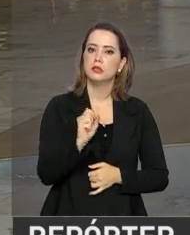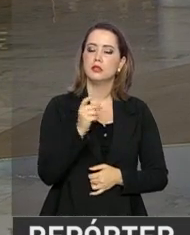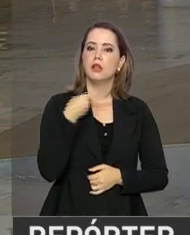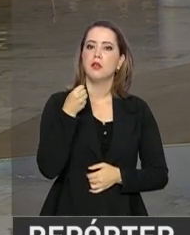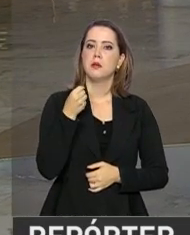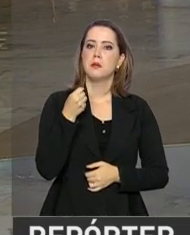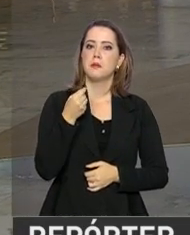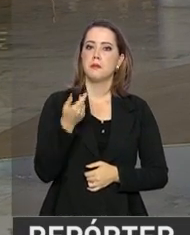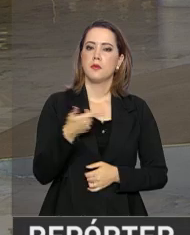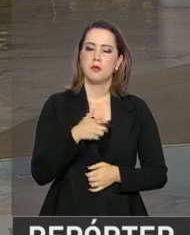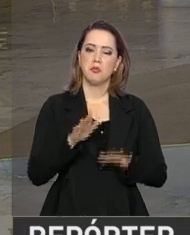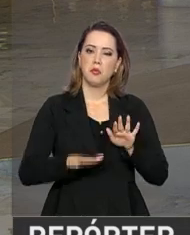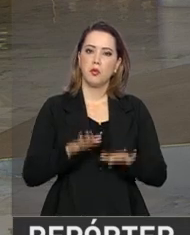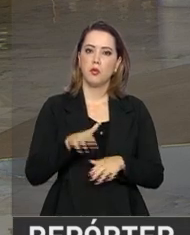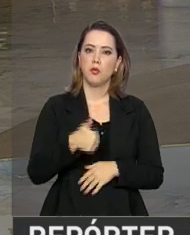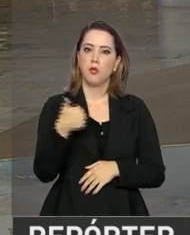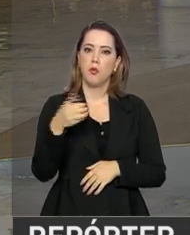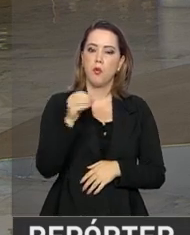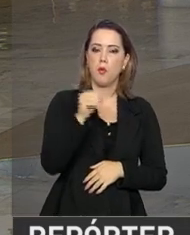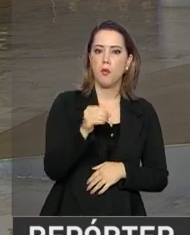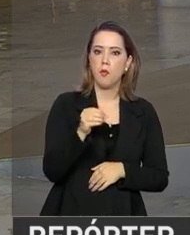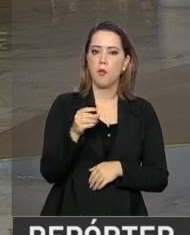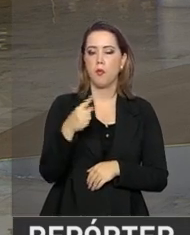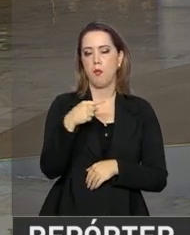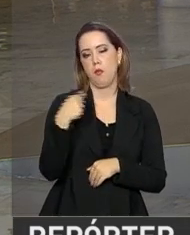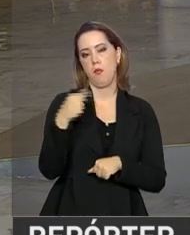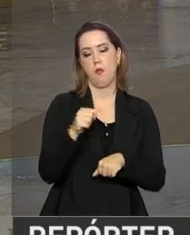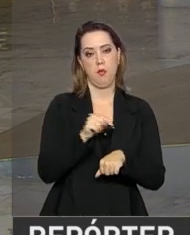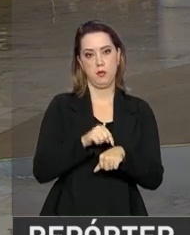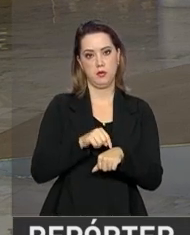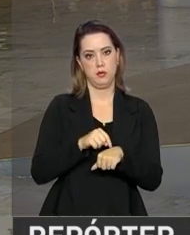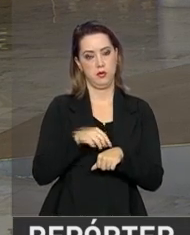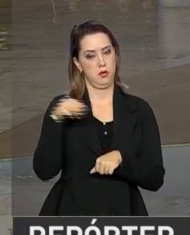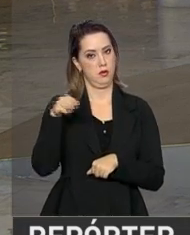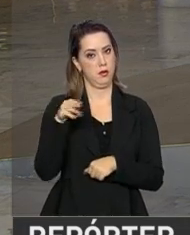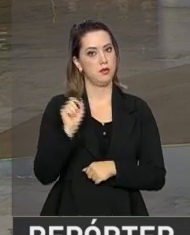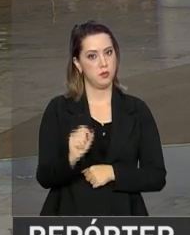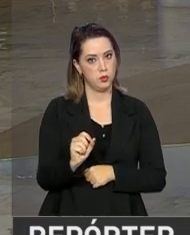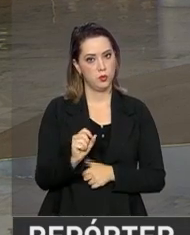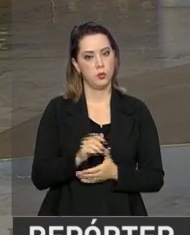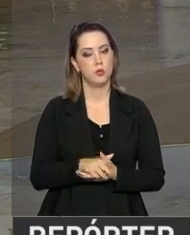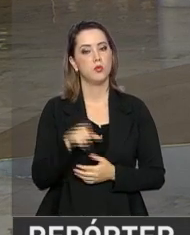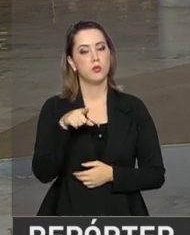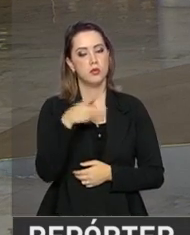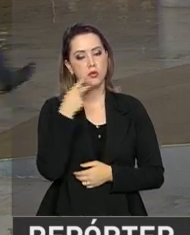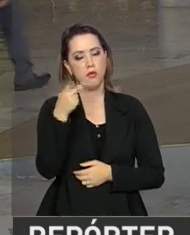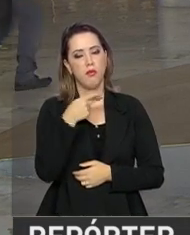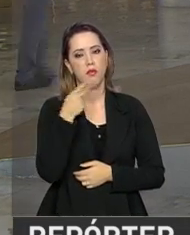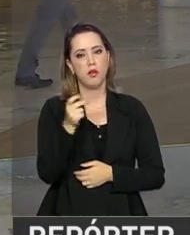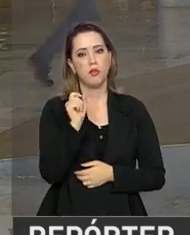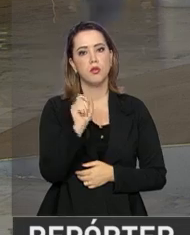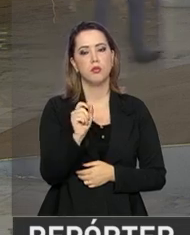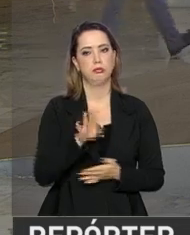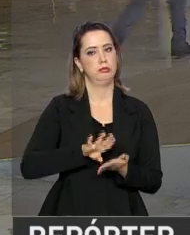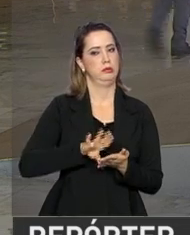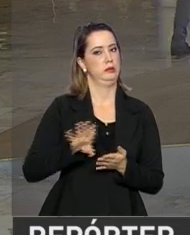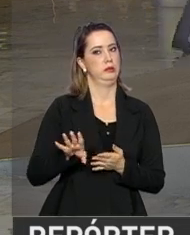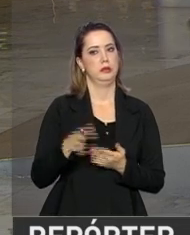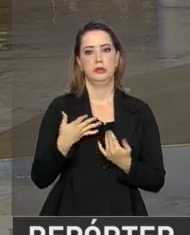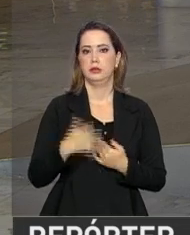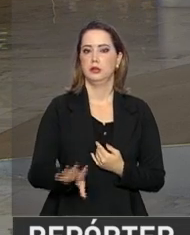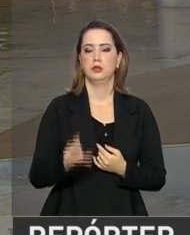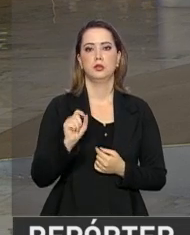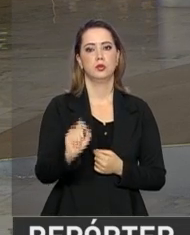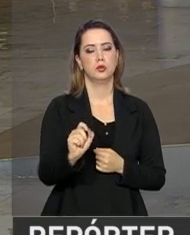imprensa durou aí cerca de 10 minutos nesse pronunciamento o presidente em exercício Michel Temer rebateu mais uma